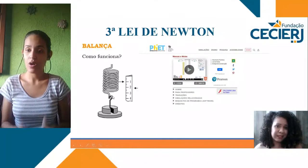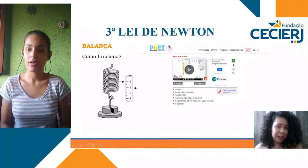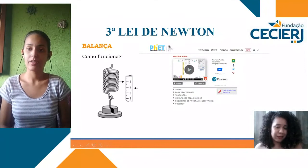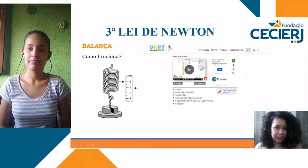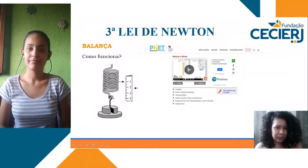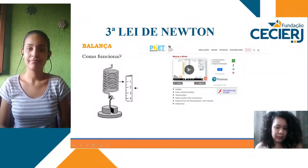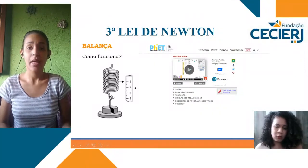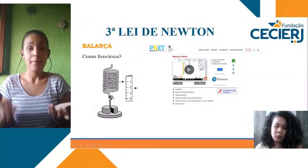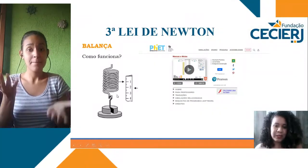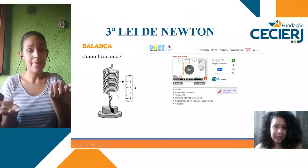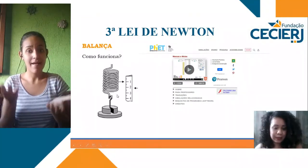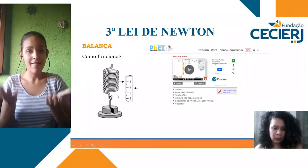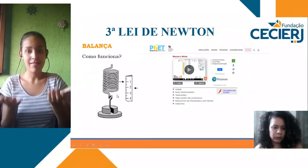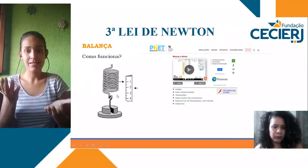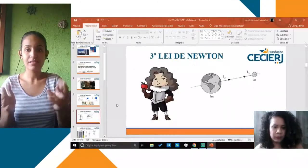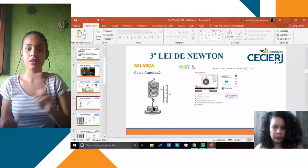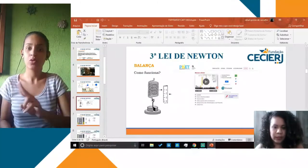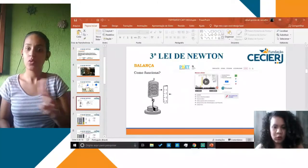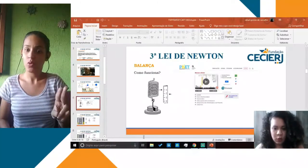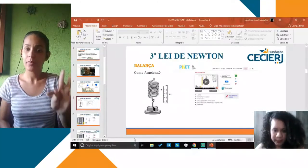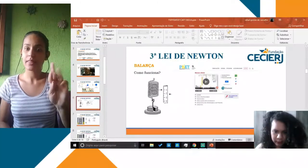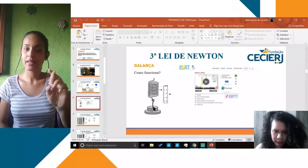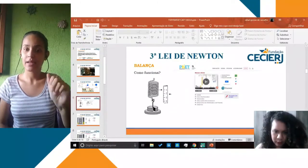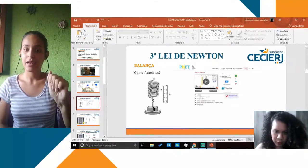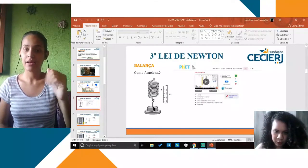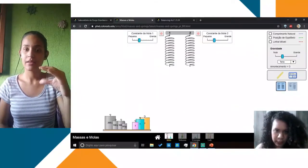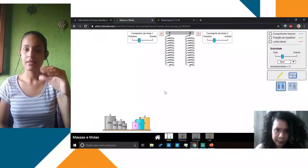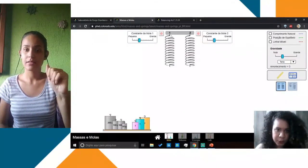vai ser tratada como tração, tá? Como